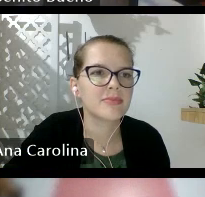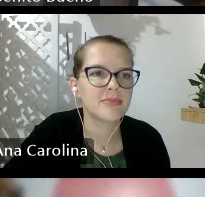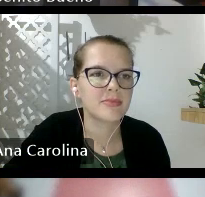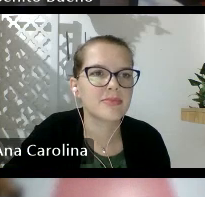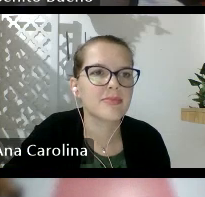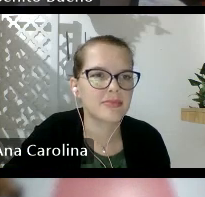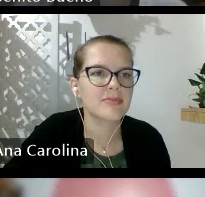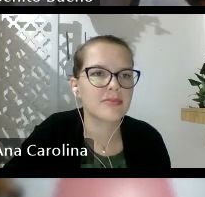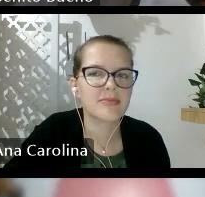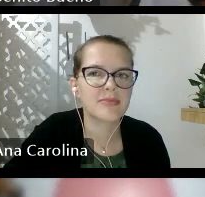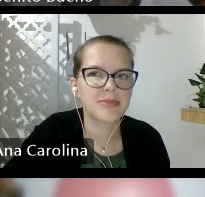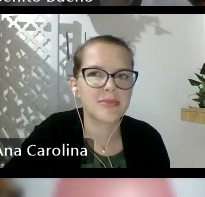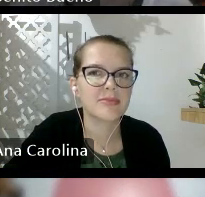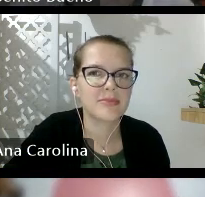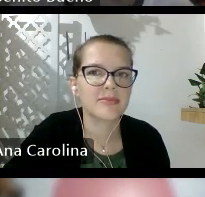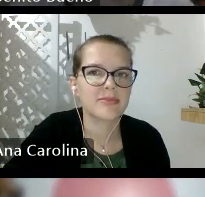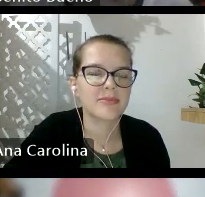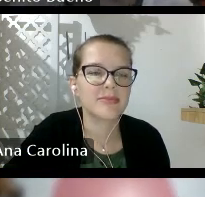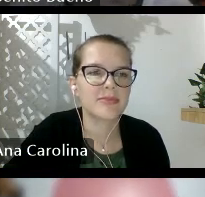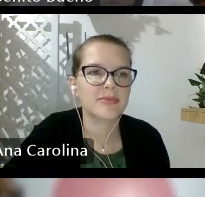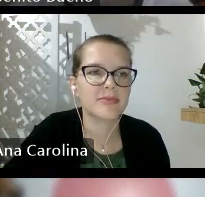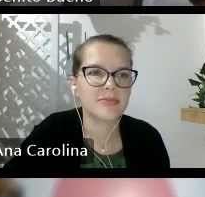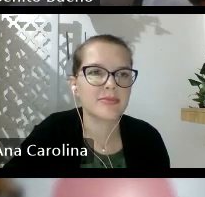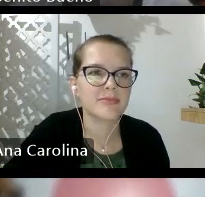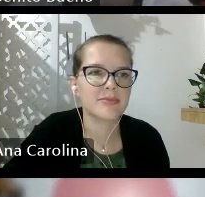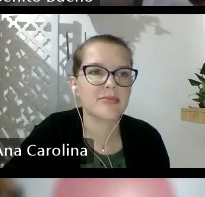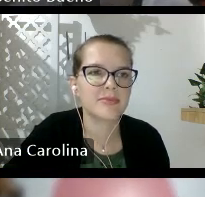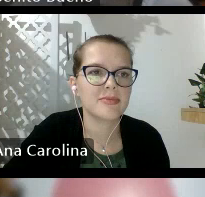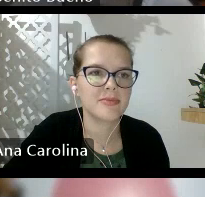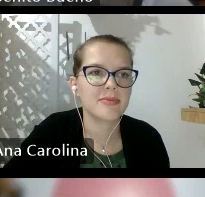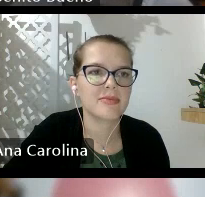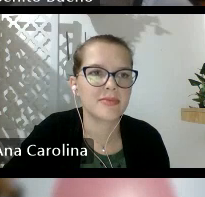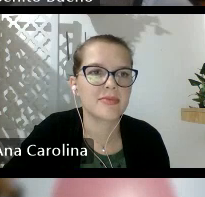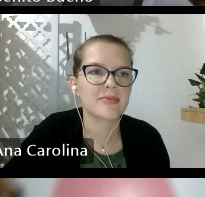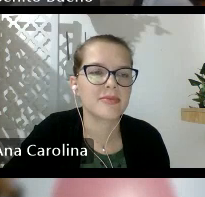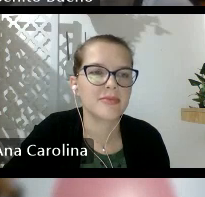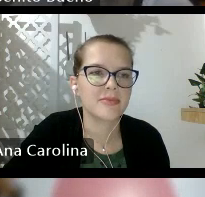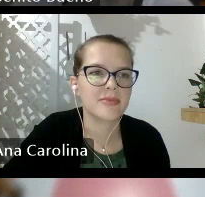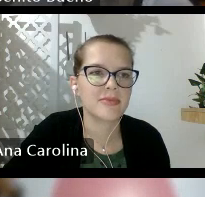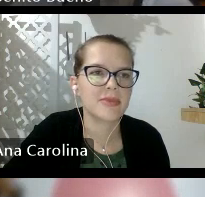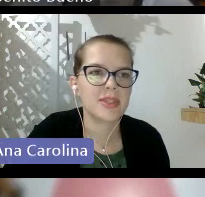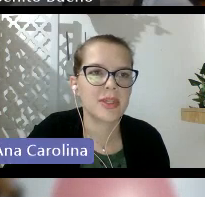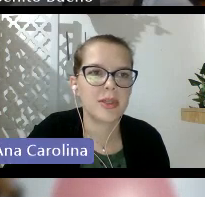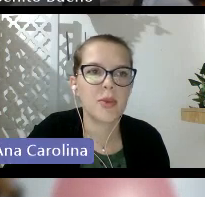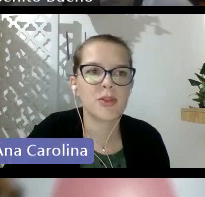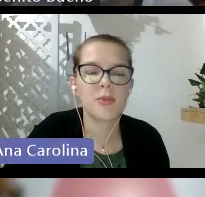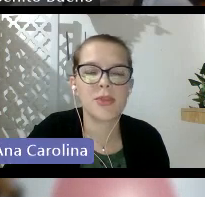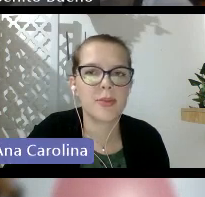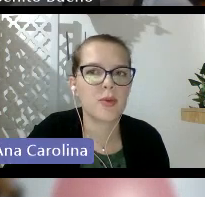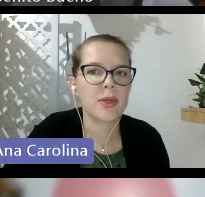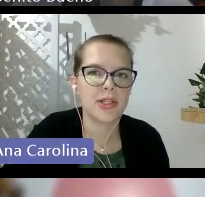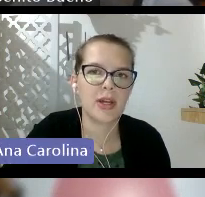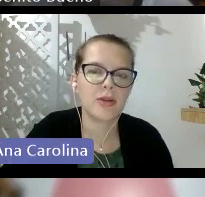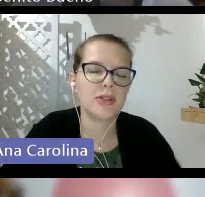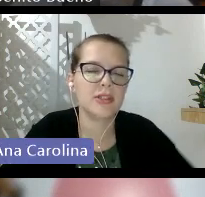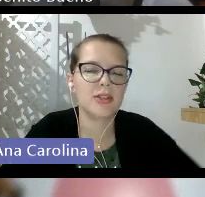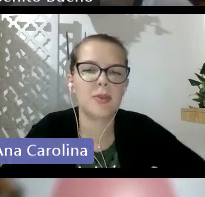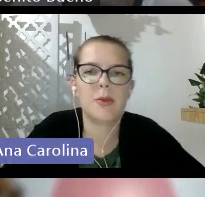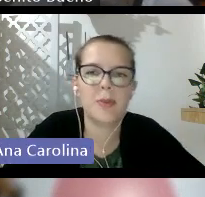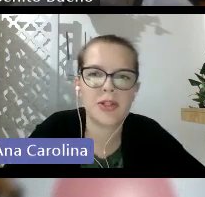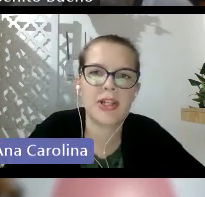ter mais próximo ali para a gente conseguir ter uma visualização melhor. Sim, depois que tu quiser